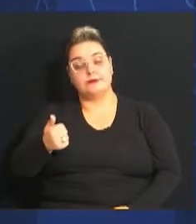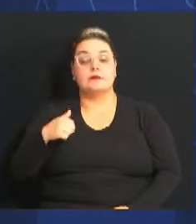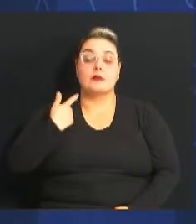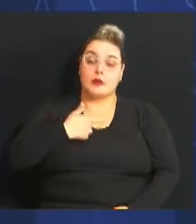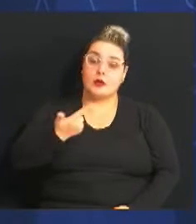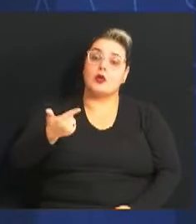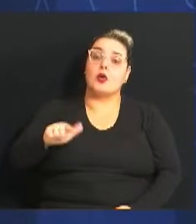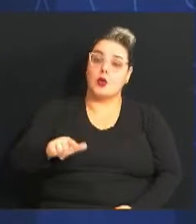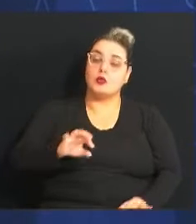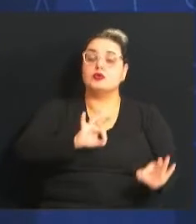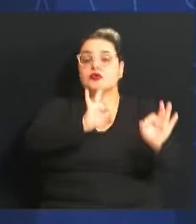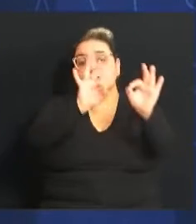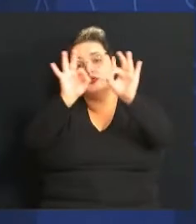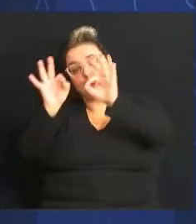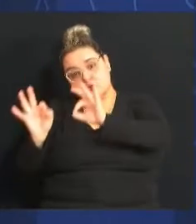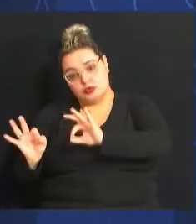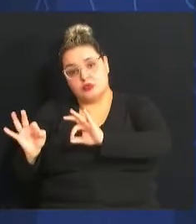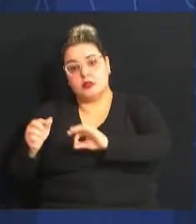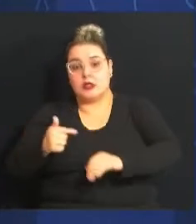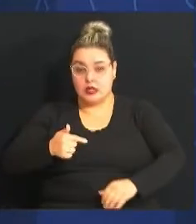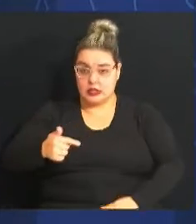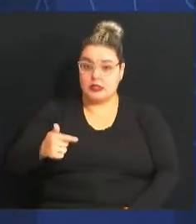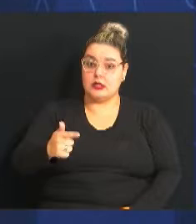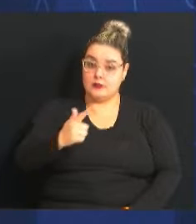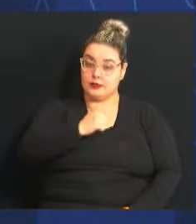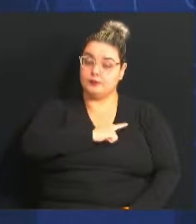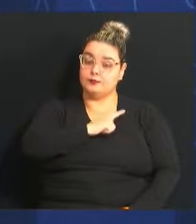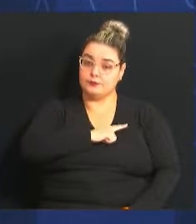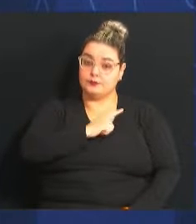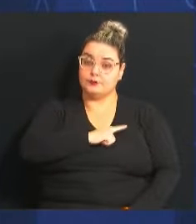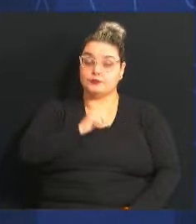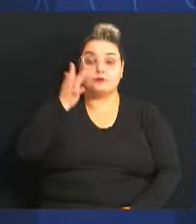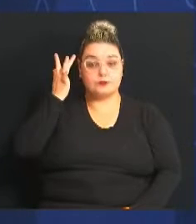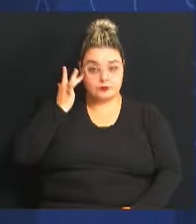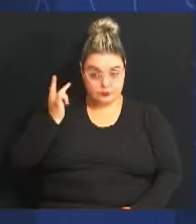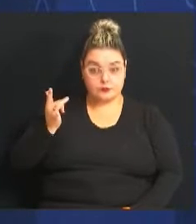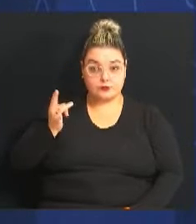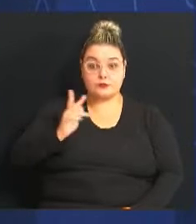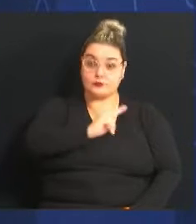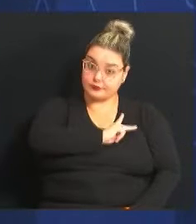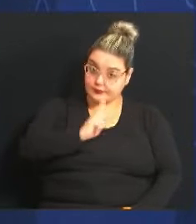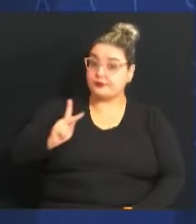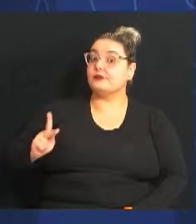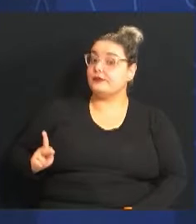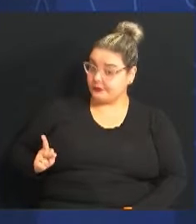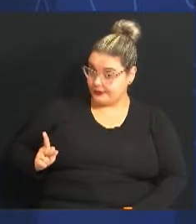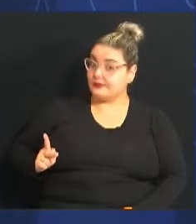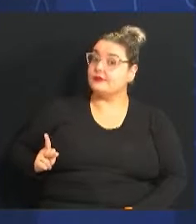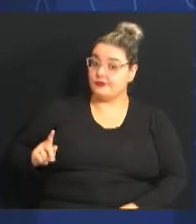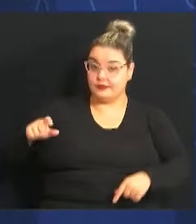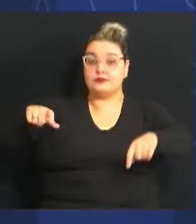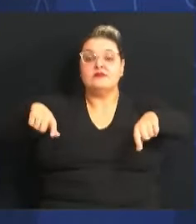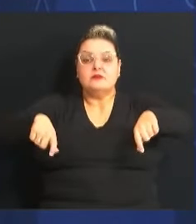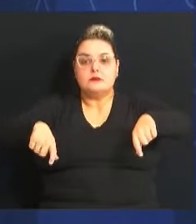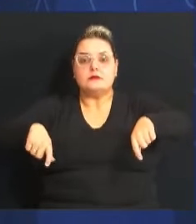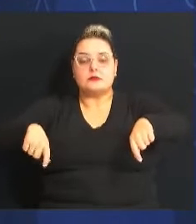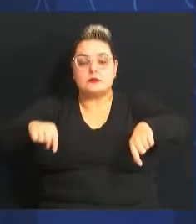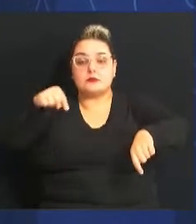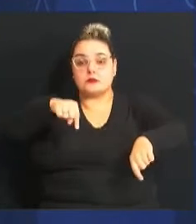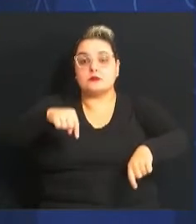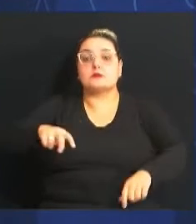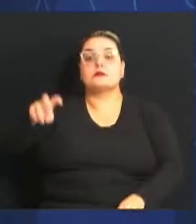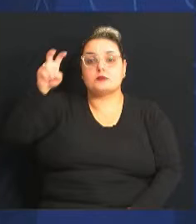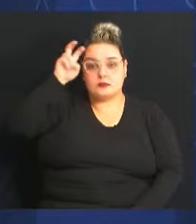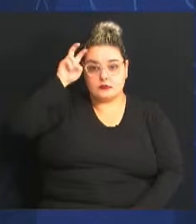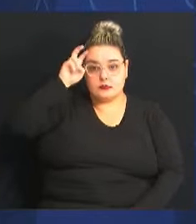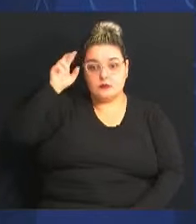então, acompanhando esta semana bugrina. Bom, e amanhã é a vez da Ponte Preta, viu, entrar em campo, então nesta quinta-feira a gente